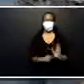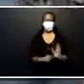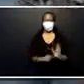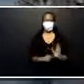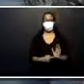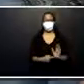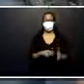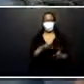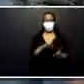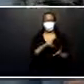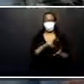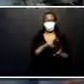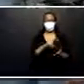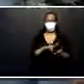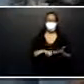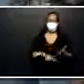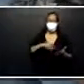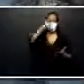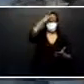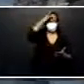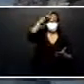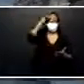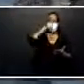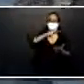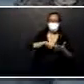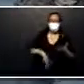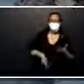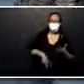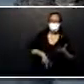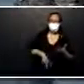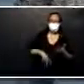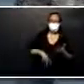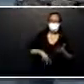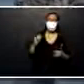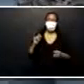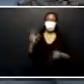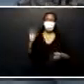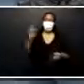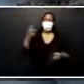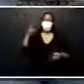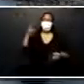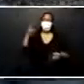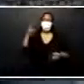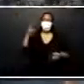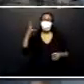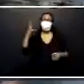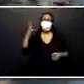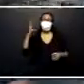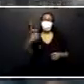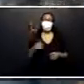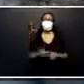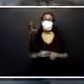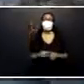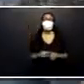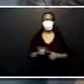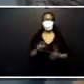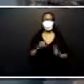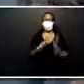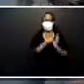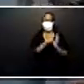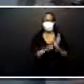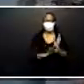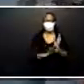o leitor a par da questão. Qual que é a questão aqui que será tratada no texto?